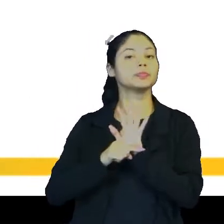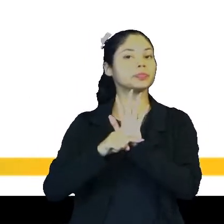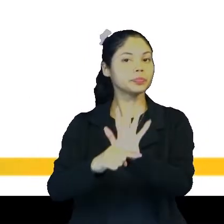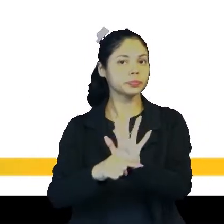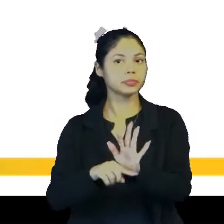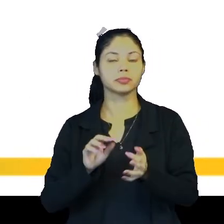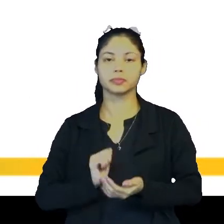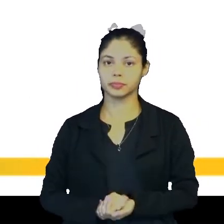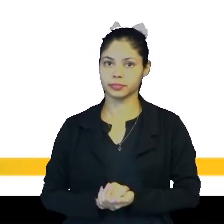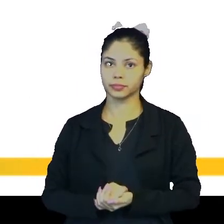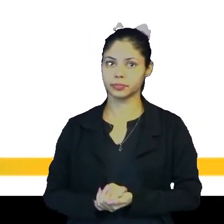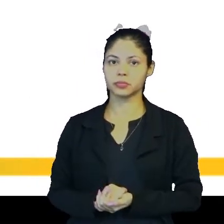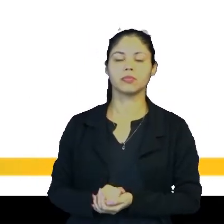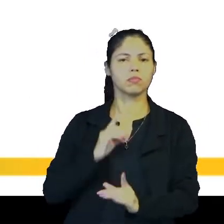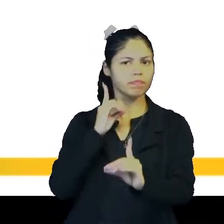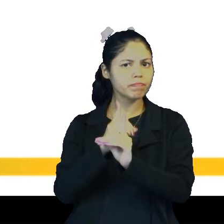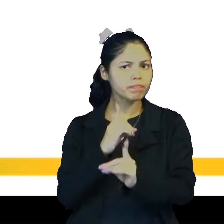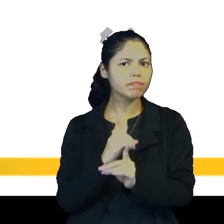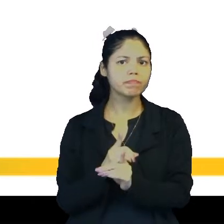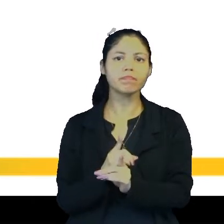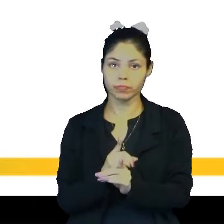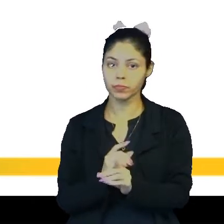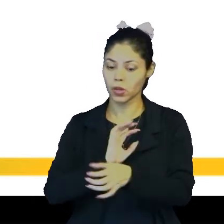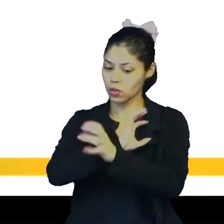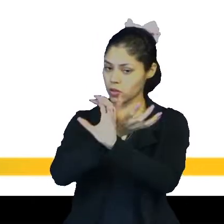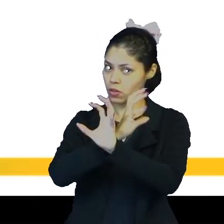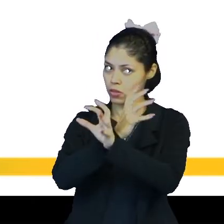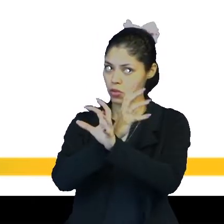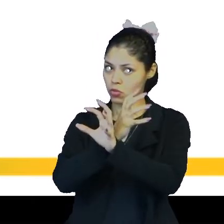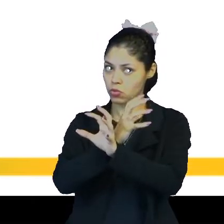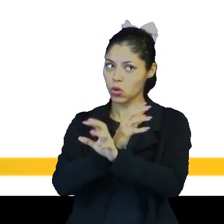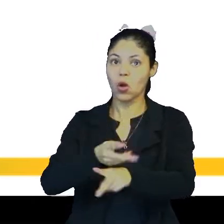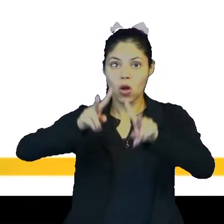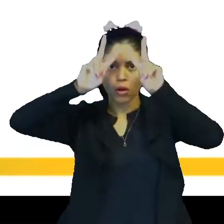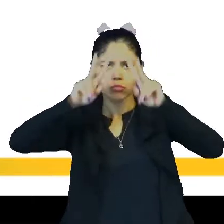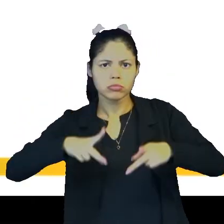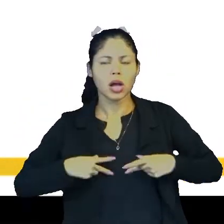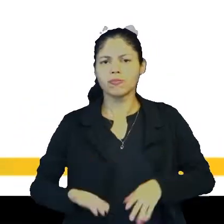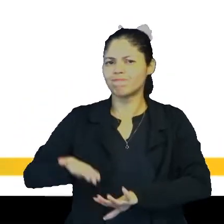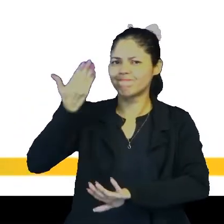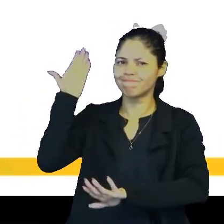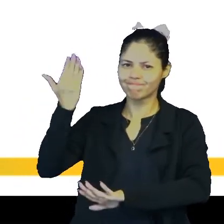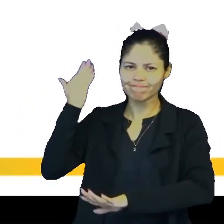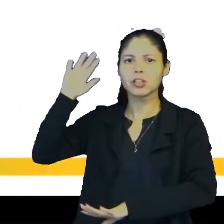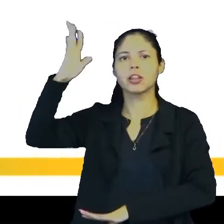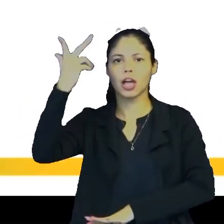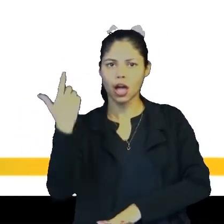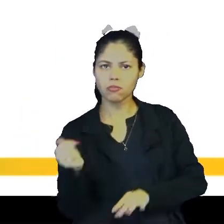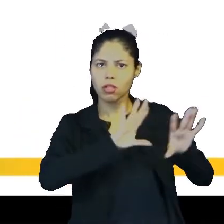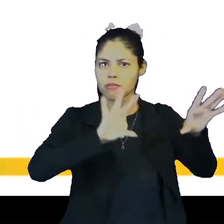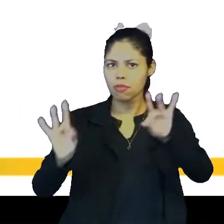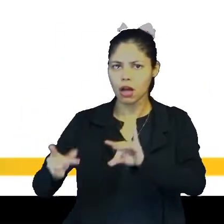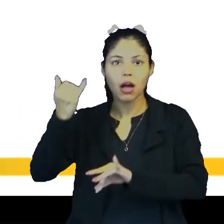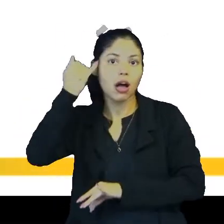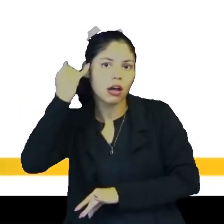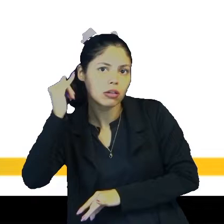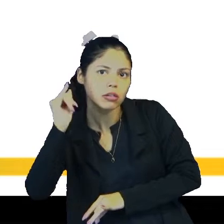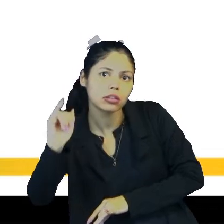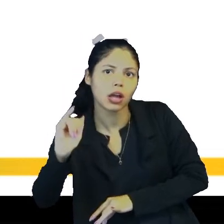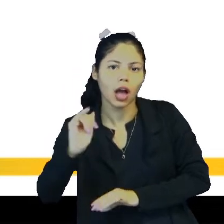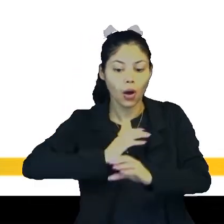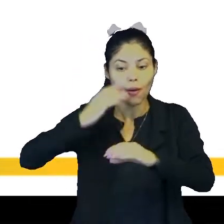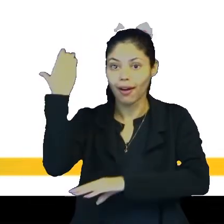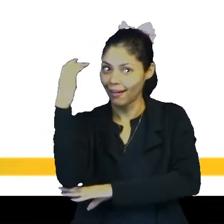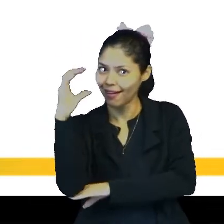ao fato de as contínuas descobertas de esqueletos de hominídeos muito antigos na África levarem